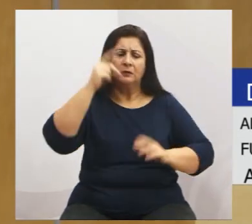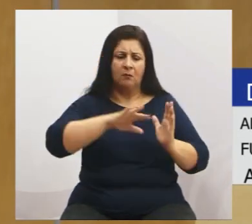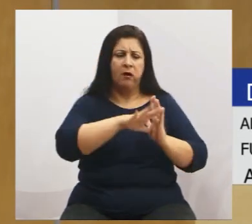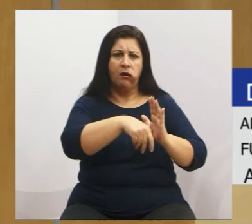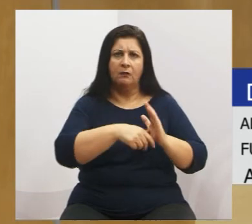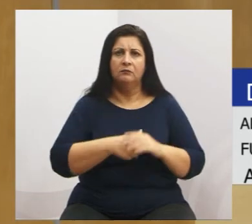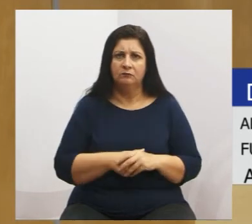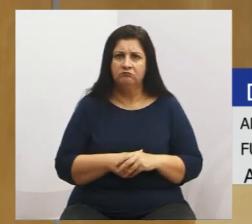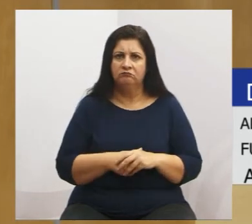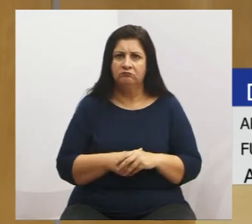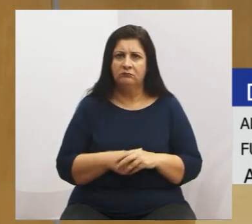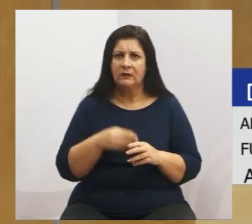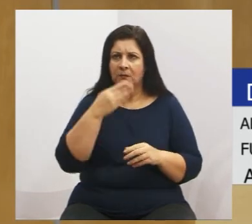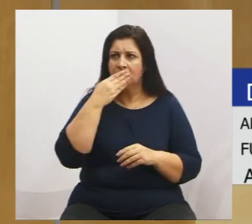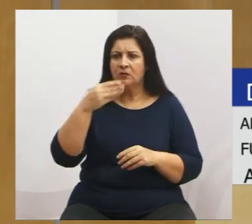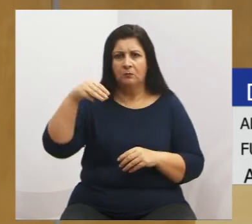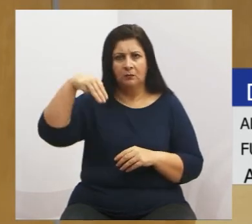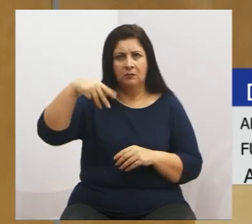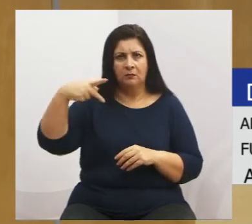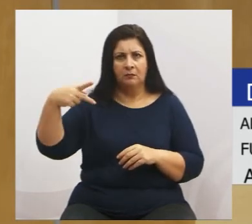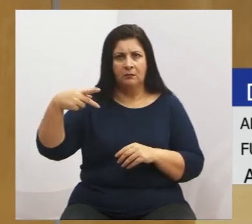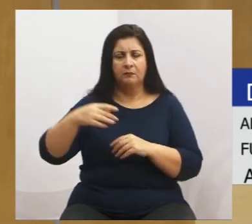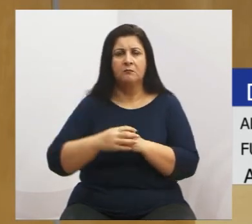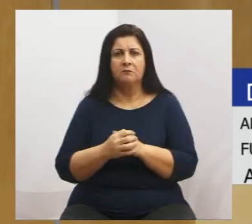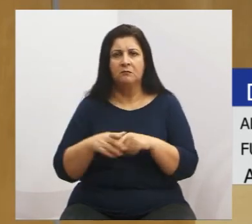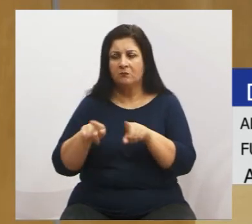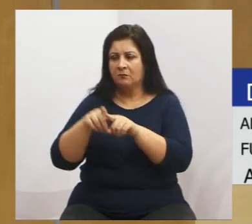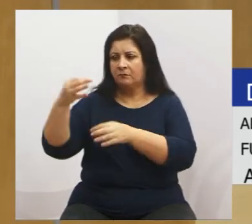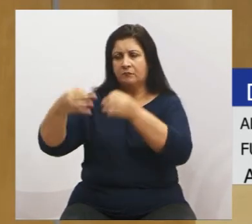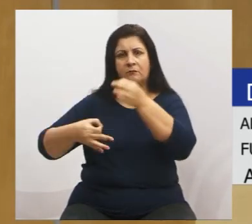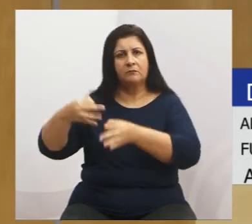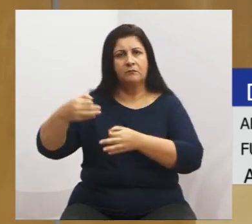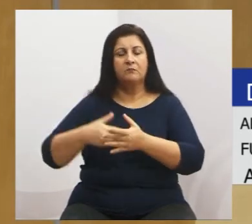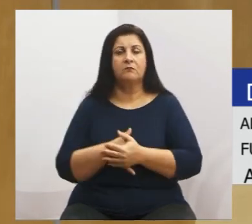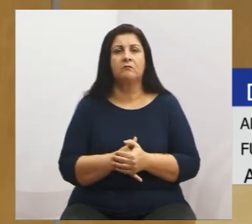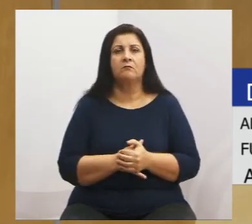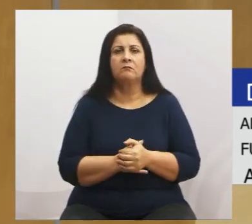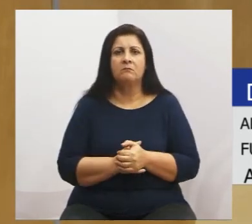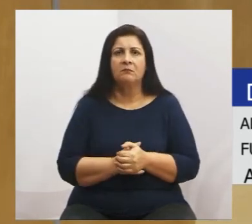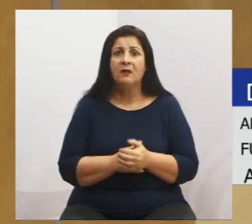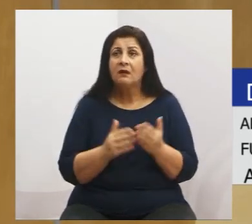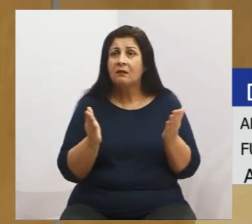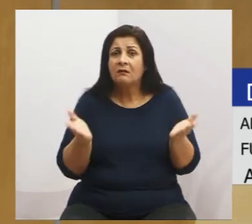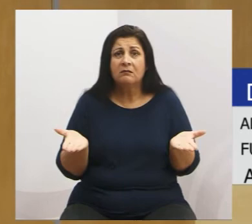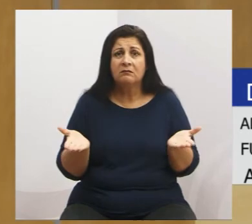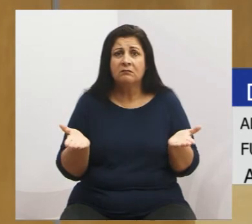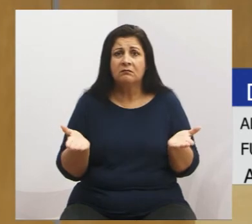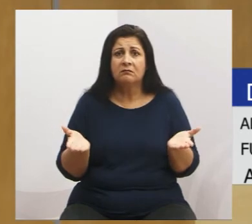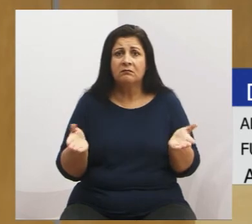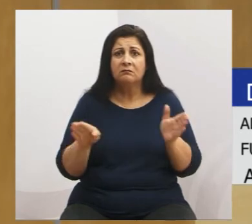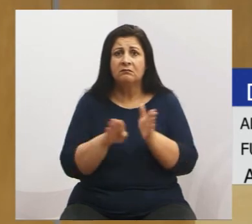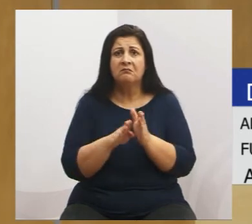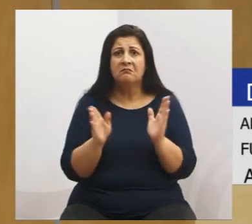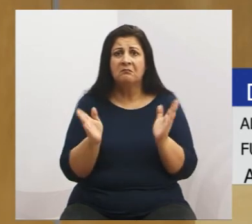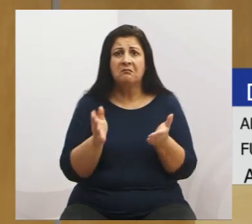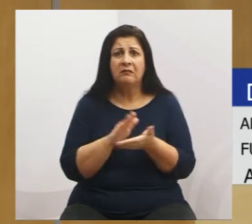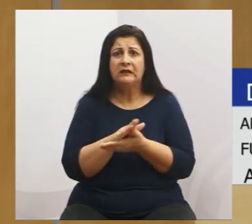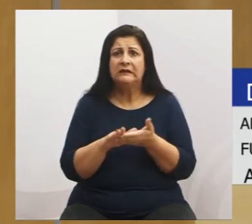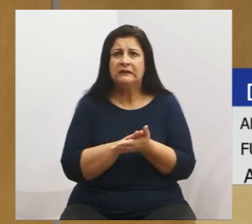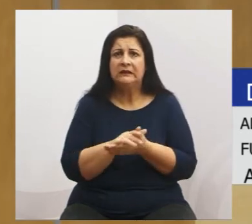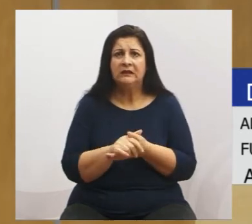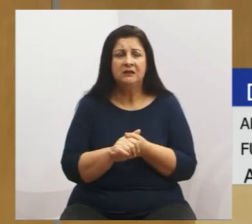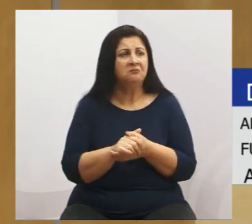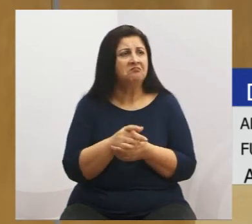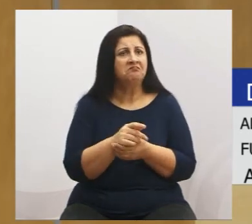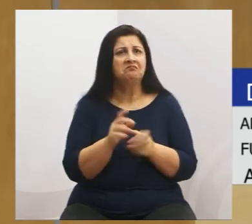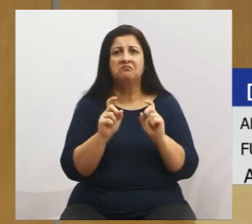ao Ministério Público e ao Poder Judiciário. E até hoje, essa casa e a população